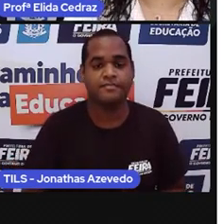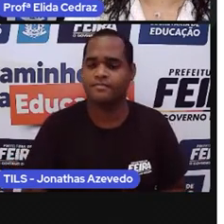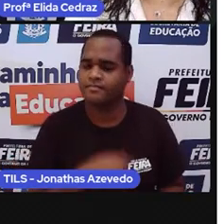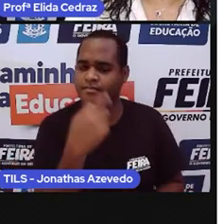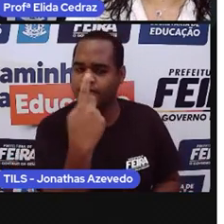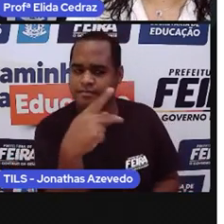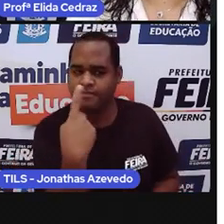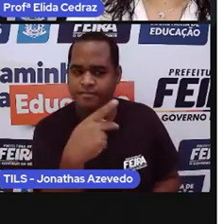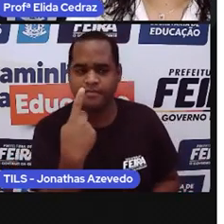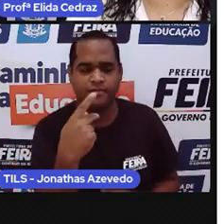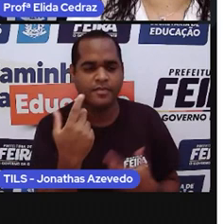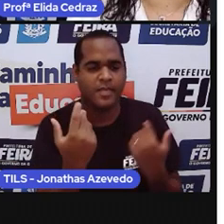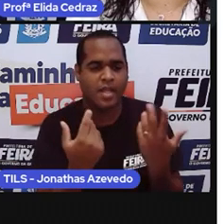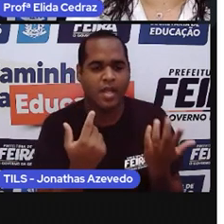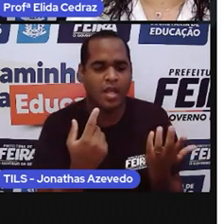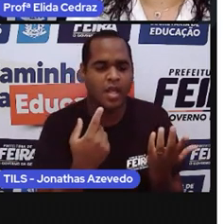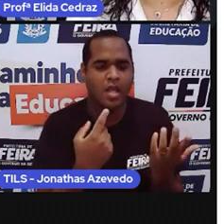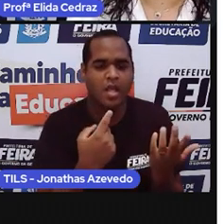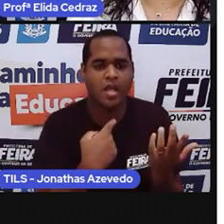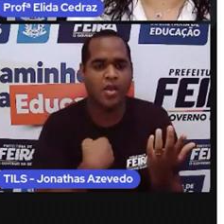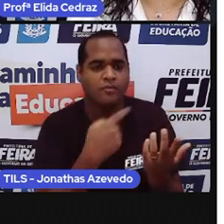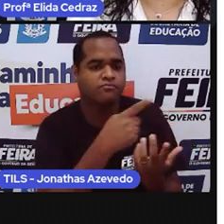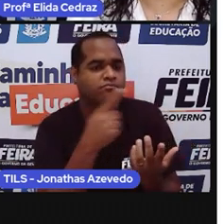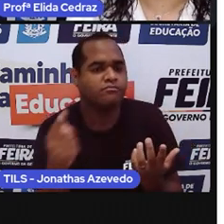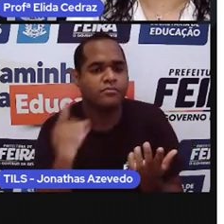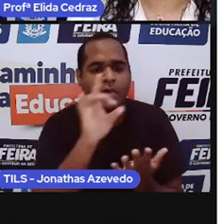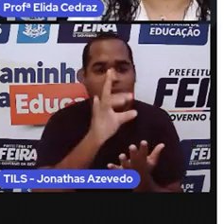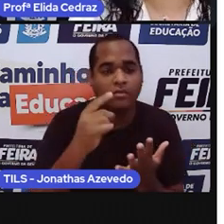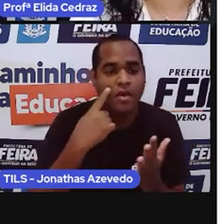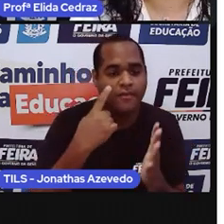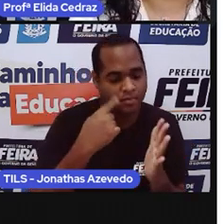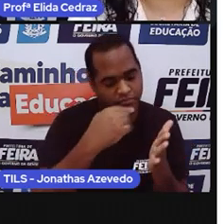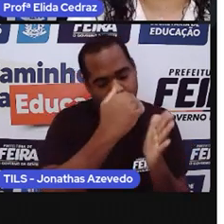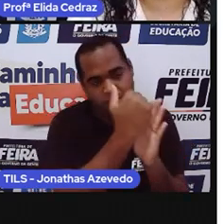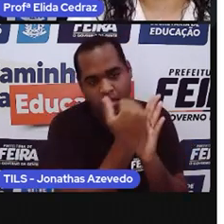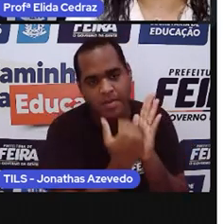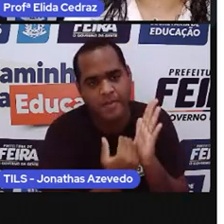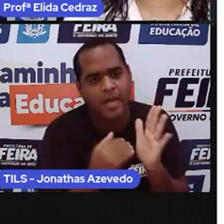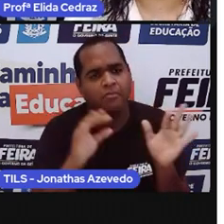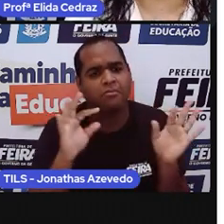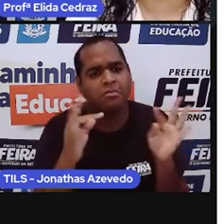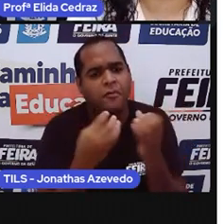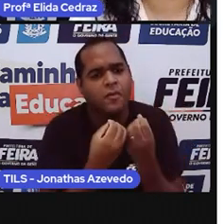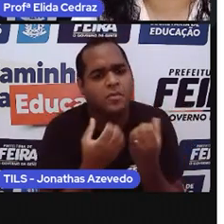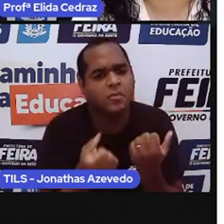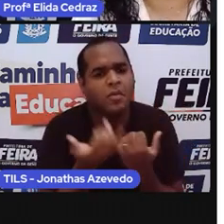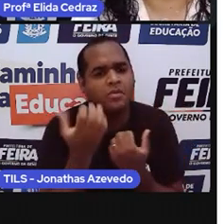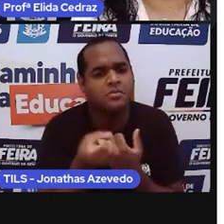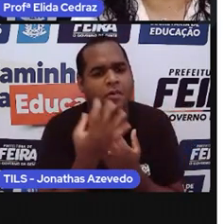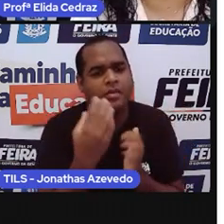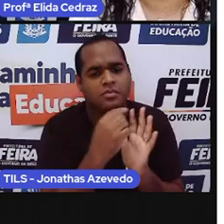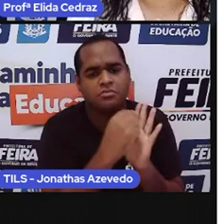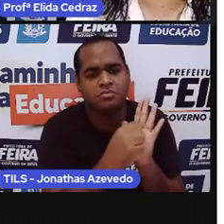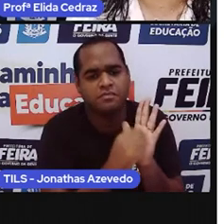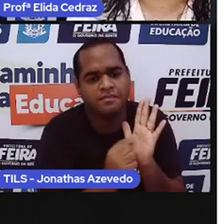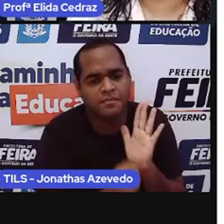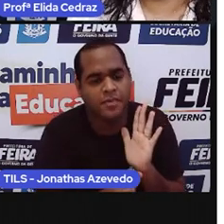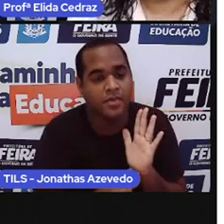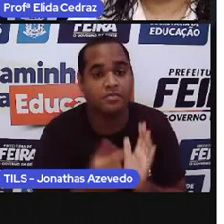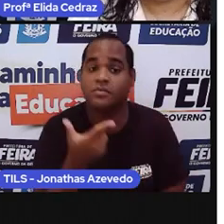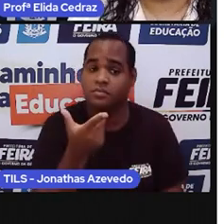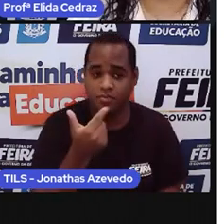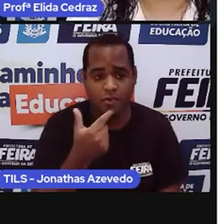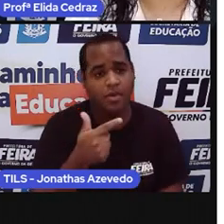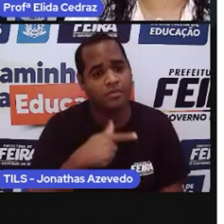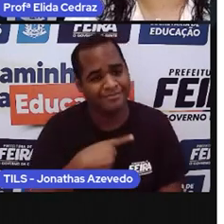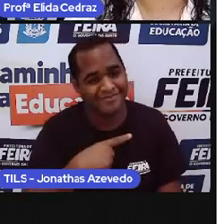linhas nós temos nesta cantiga de roda? Proélida, nós temos 12 linhas.